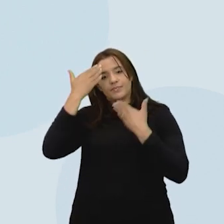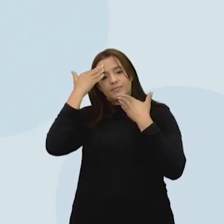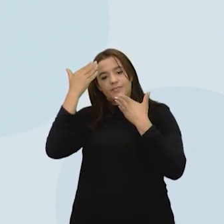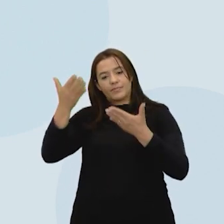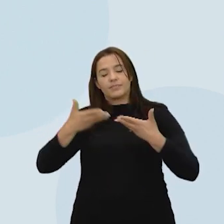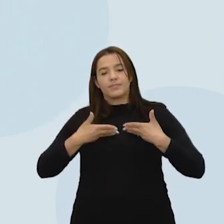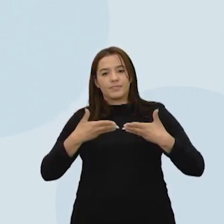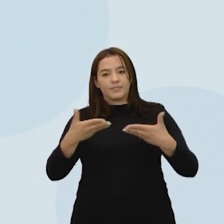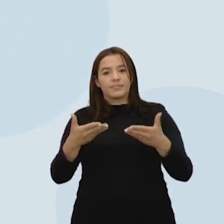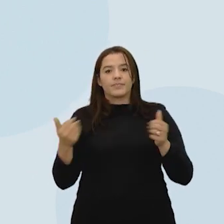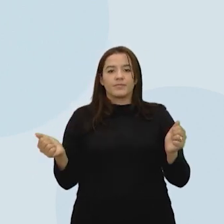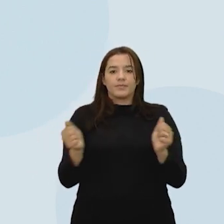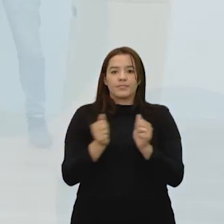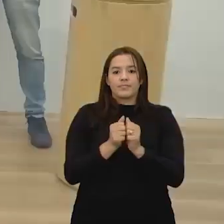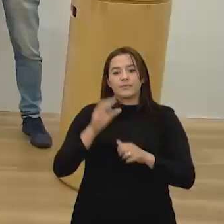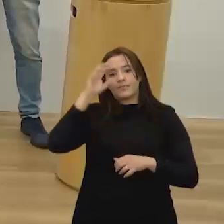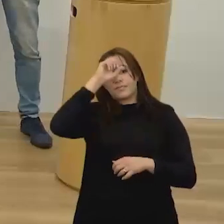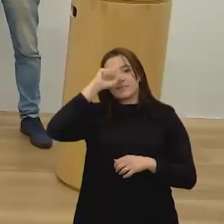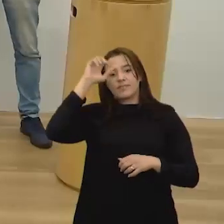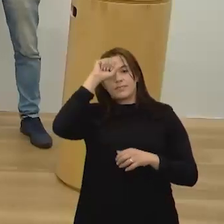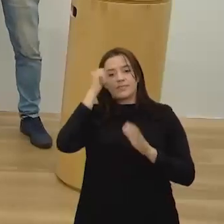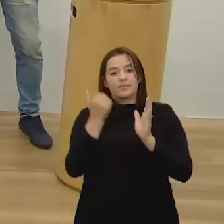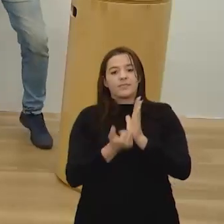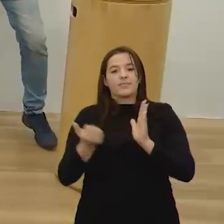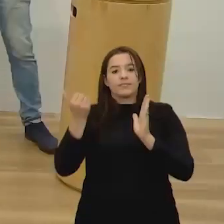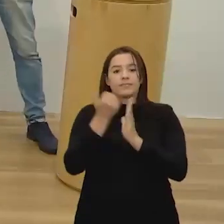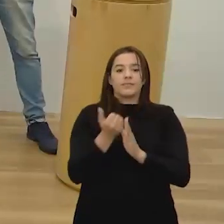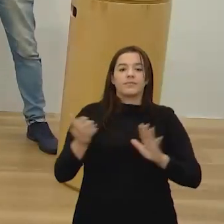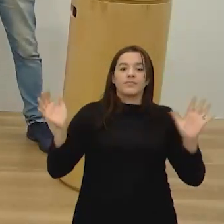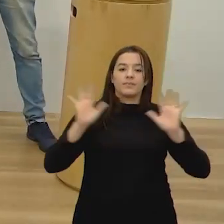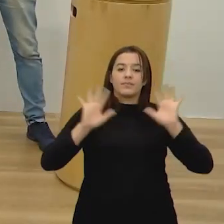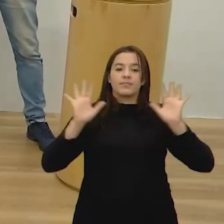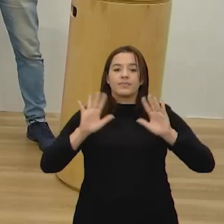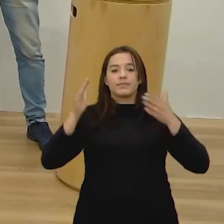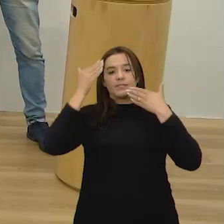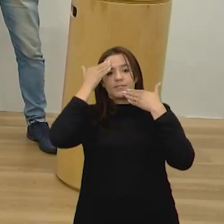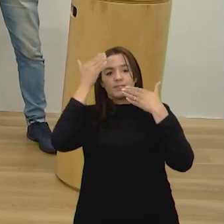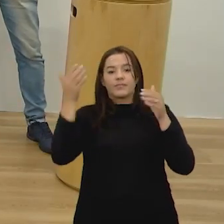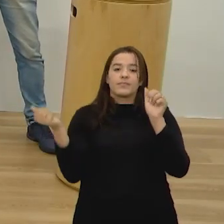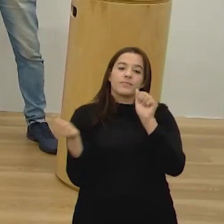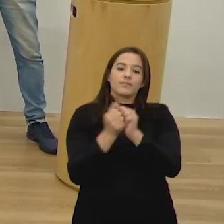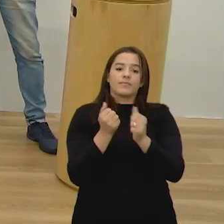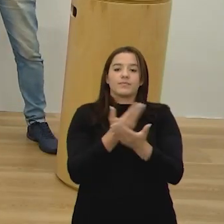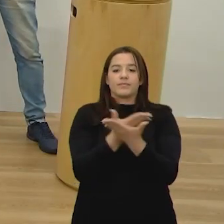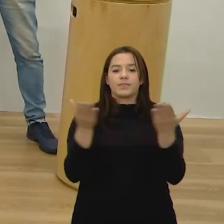pelo compartilhamento de saberes. Gente bonita! Obrigada, foi um prazer ter estado